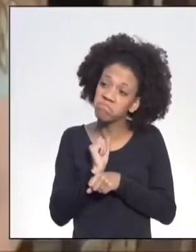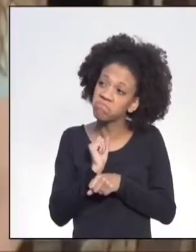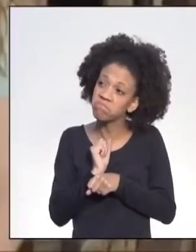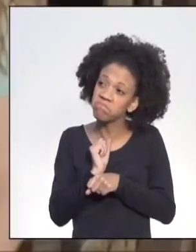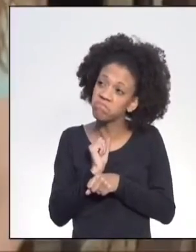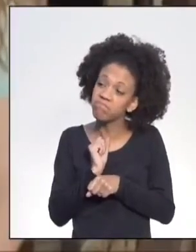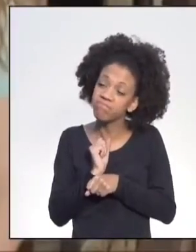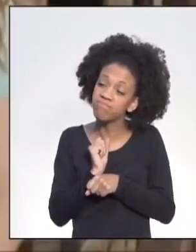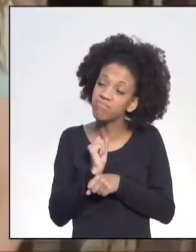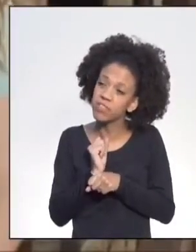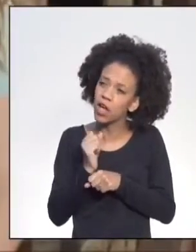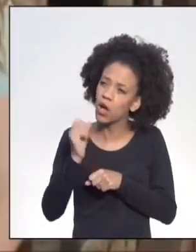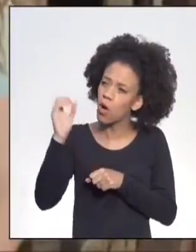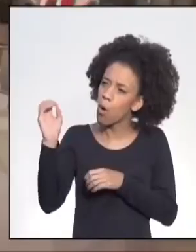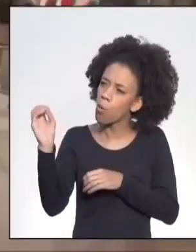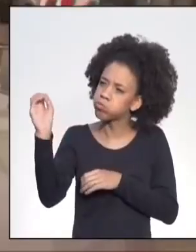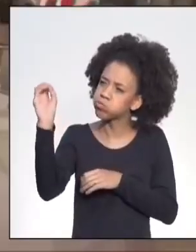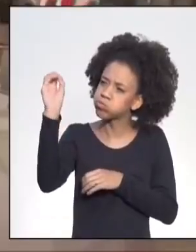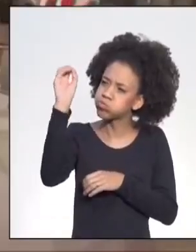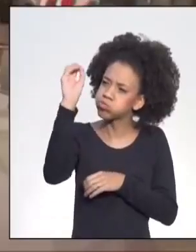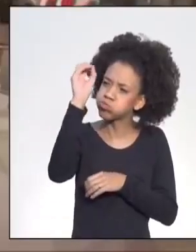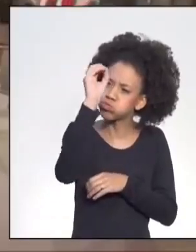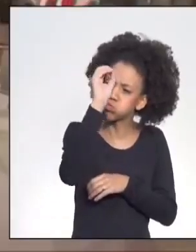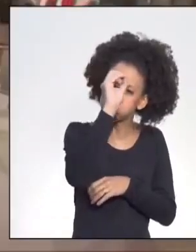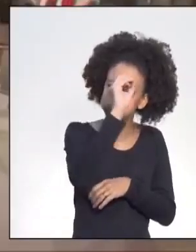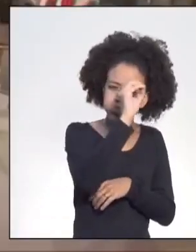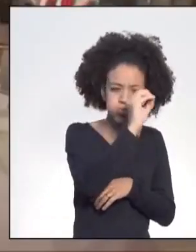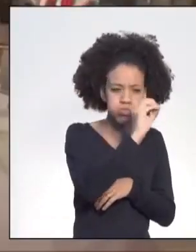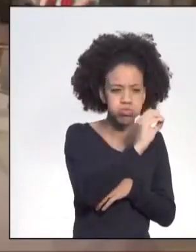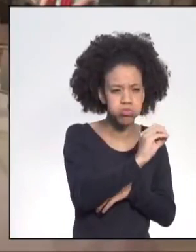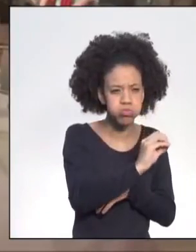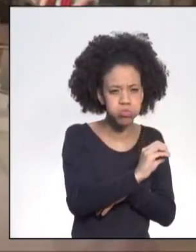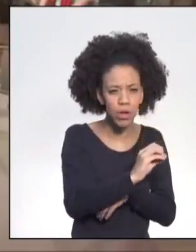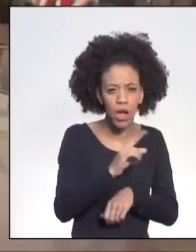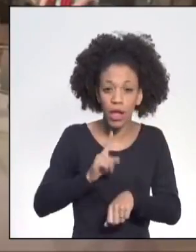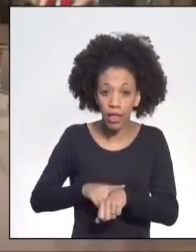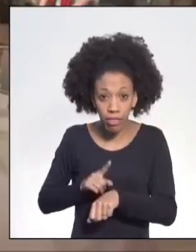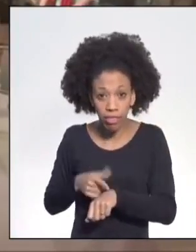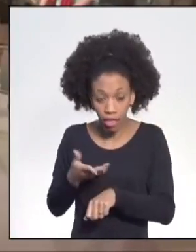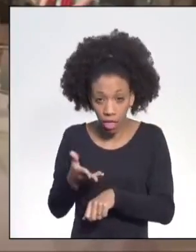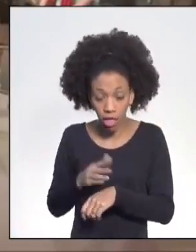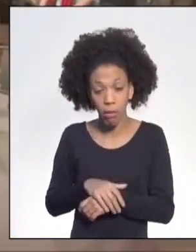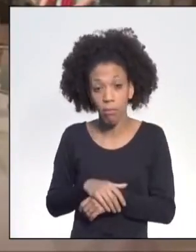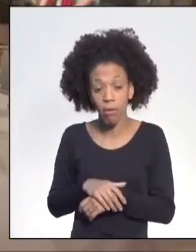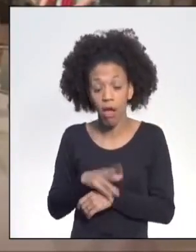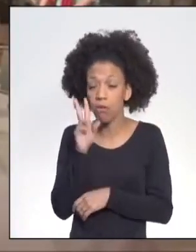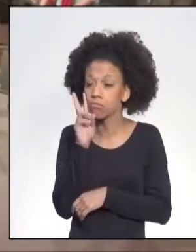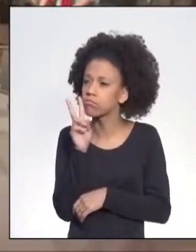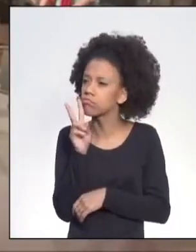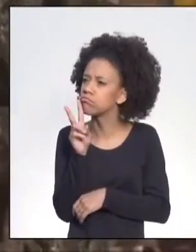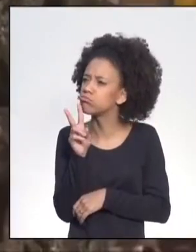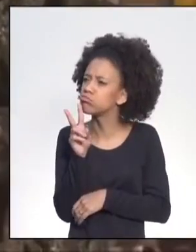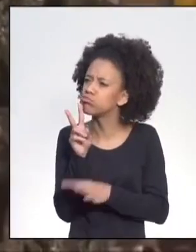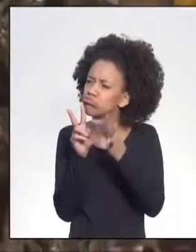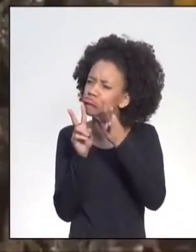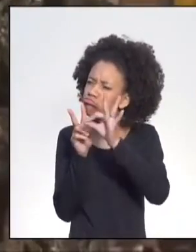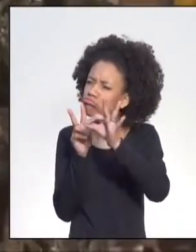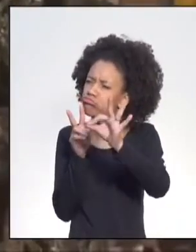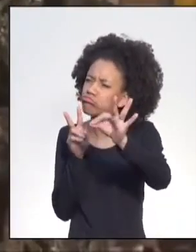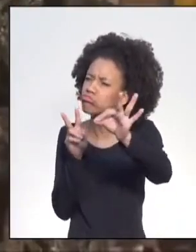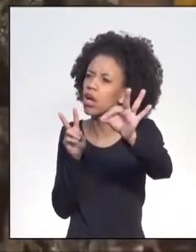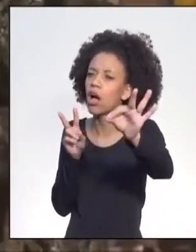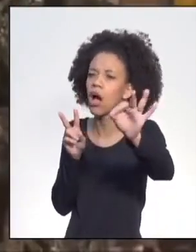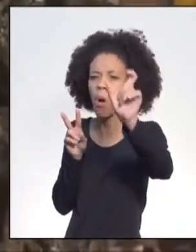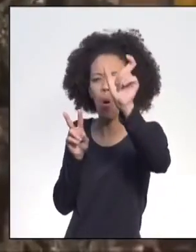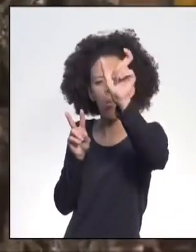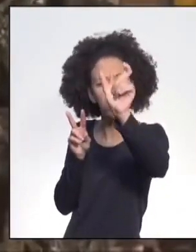passe. Esperando o sol se pôr. Et pendant ce temps, e durante esse tempo, il voit arriver au loin, ele viu, vindo ao longe, un être. Um